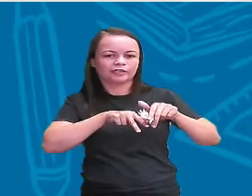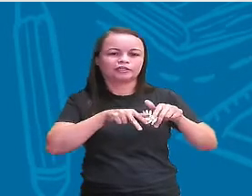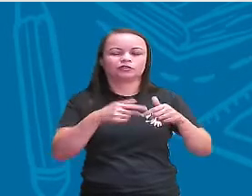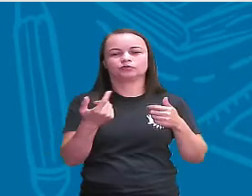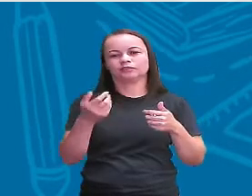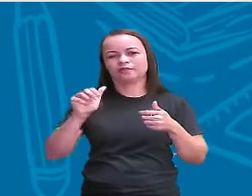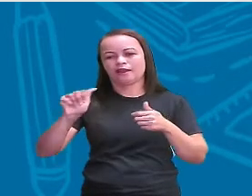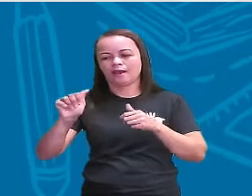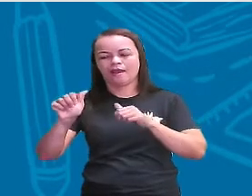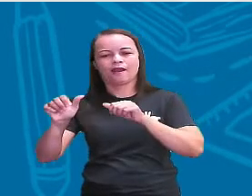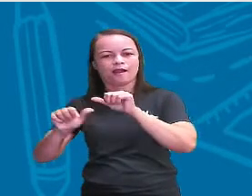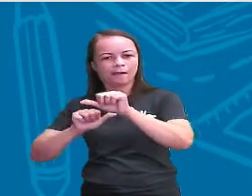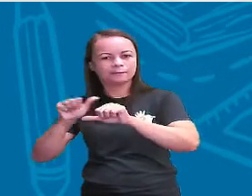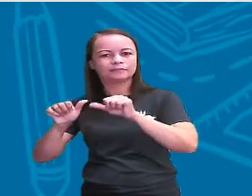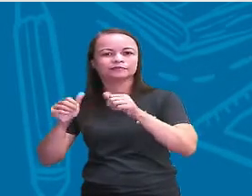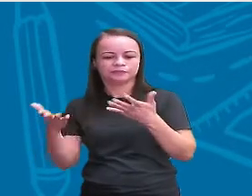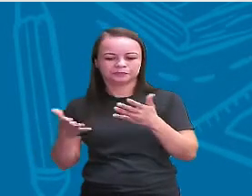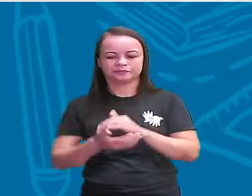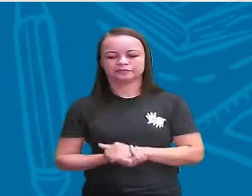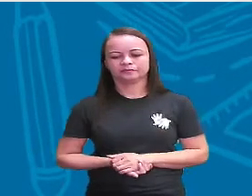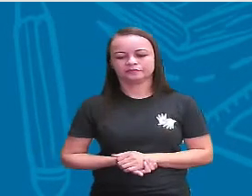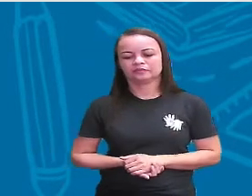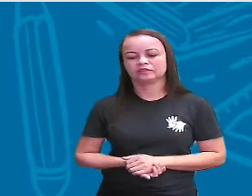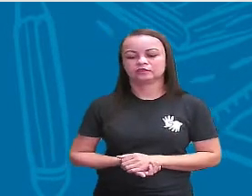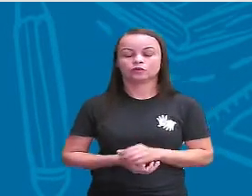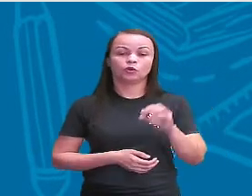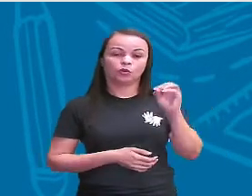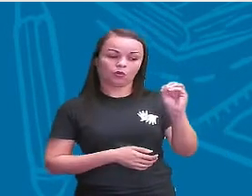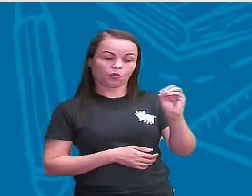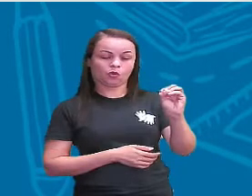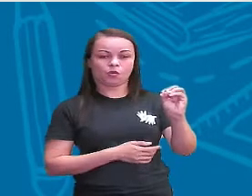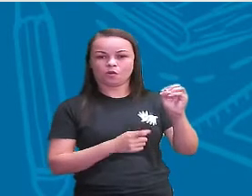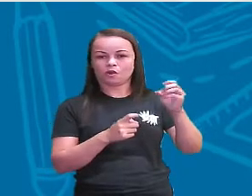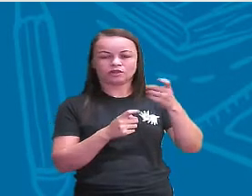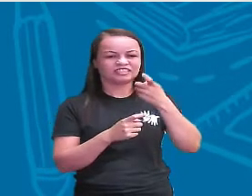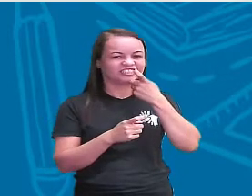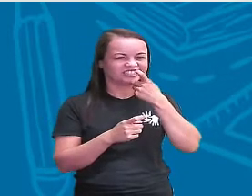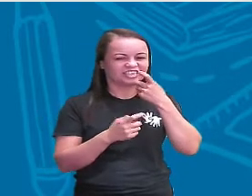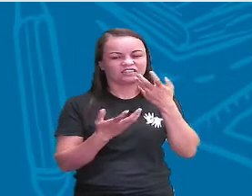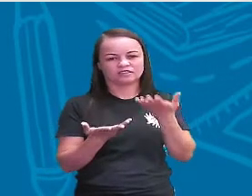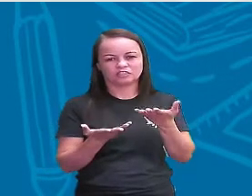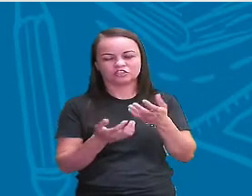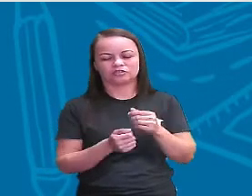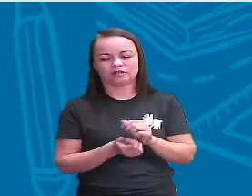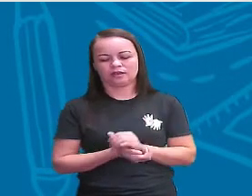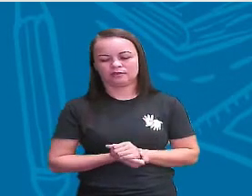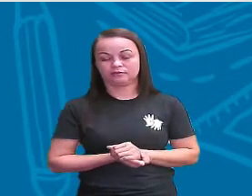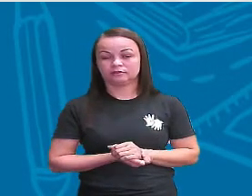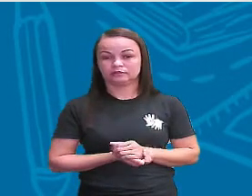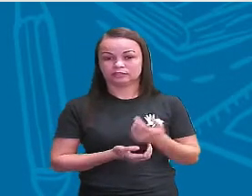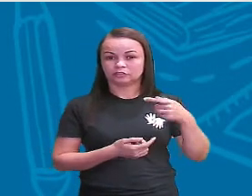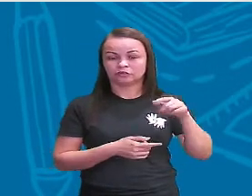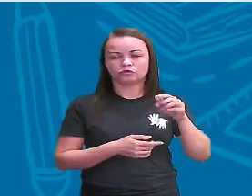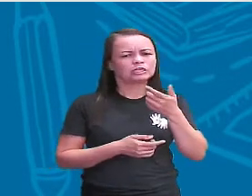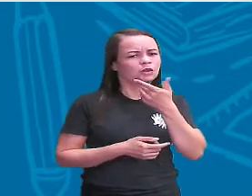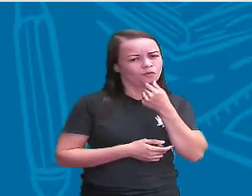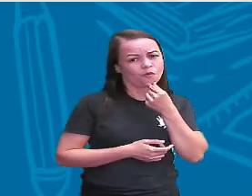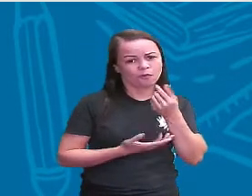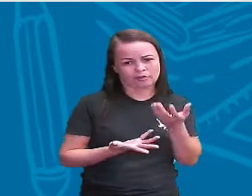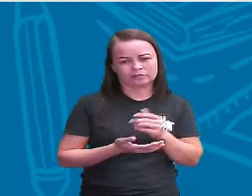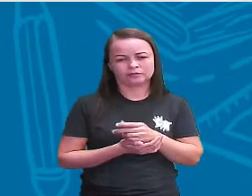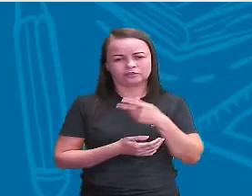Na próxima aqui, no próximo exemplo, o dentista. Se eu falo, vamos ao dentista, o dentista é um